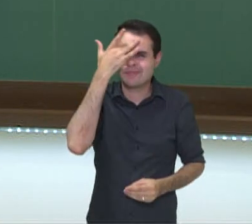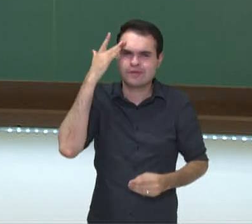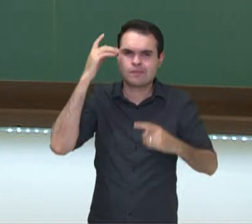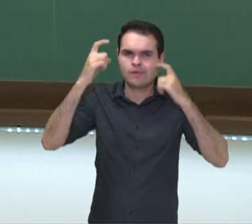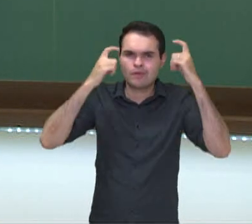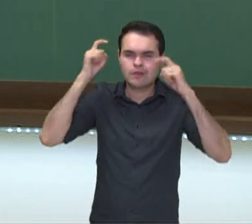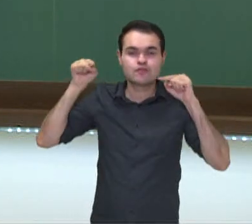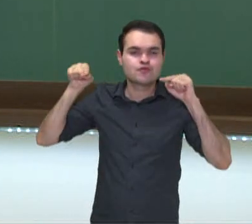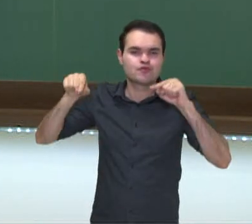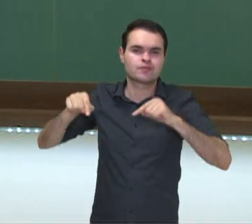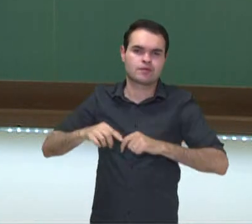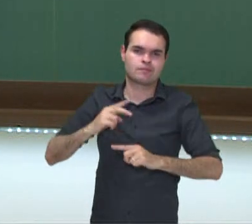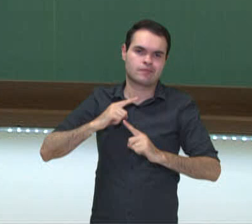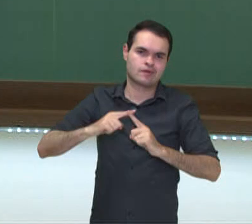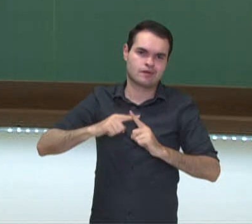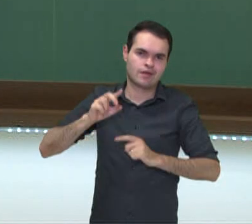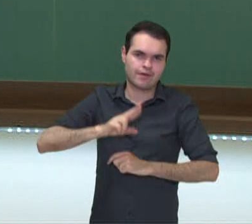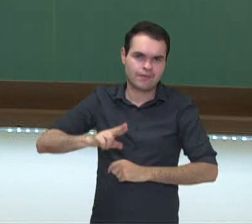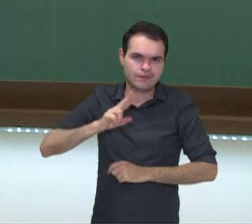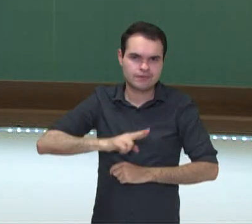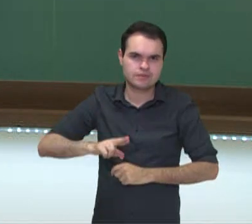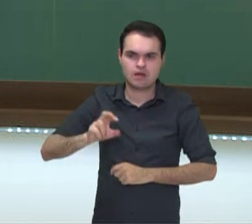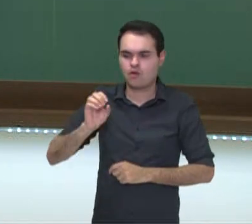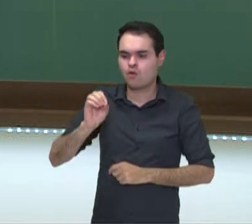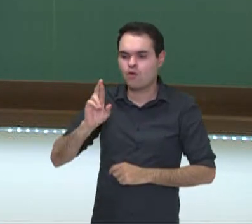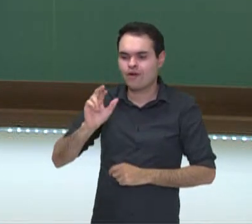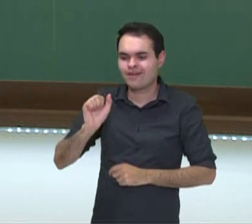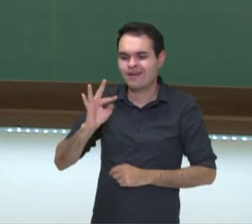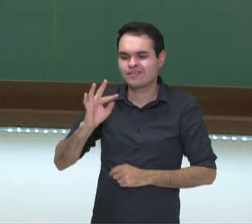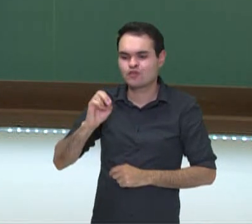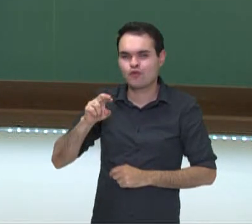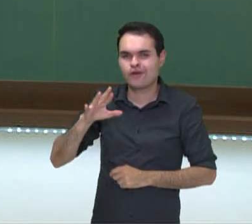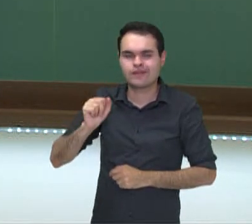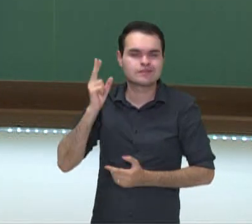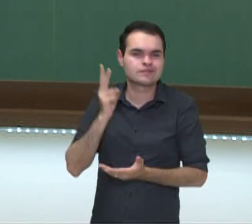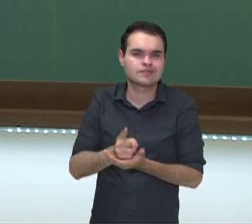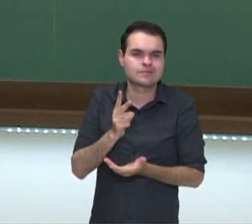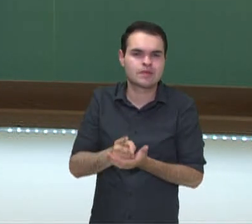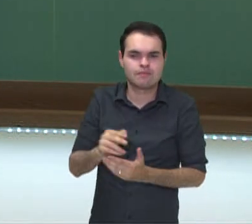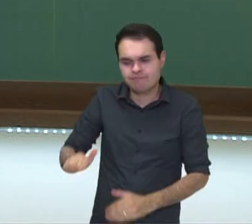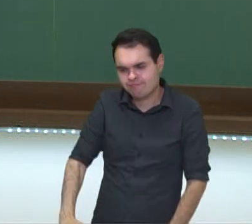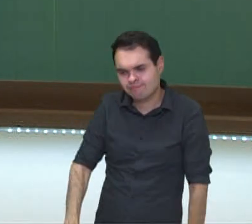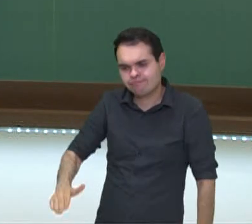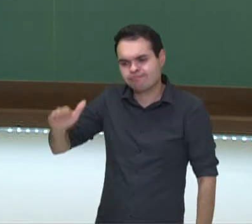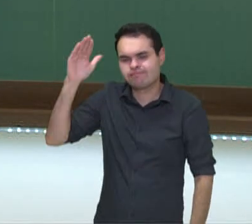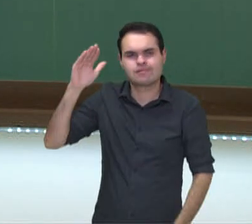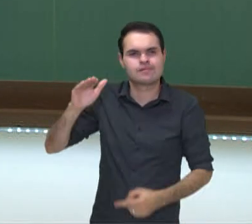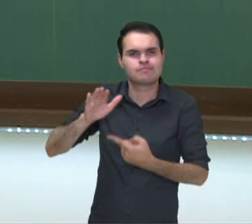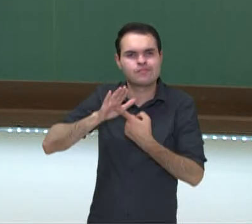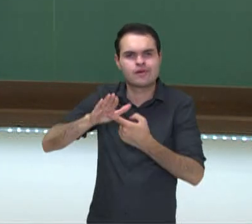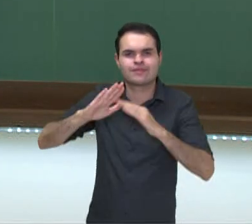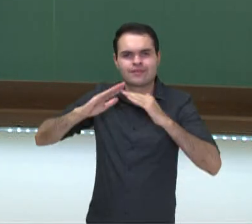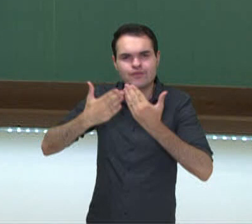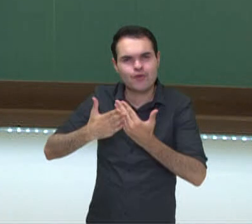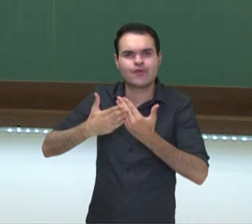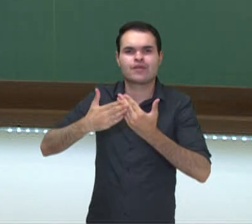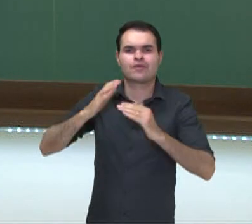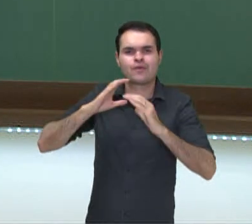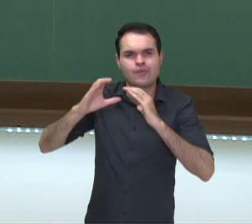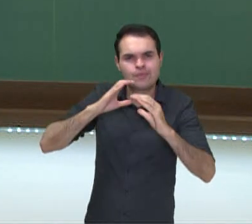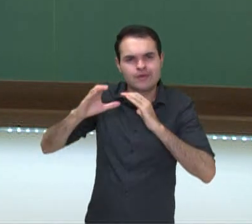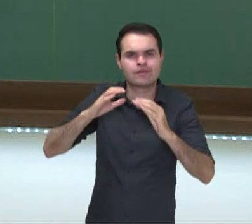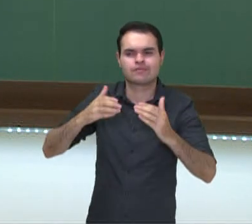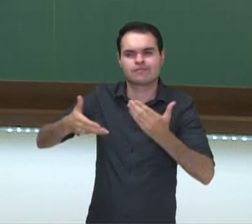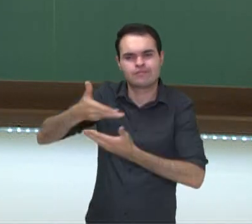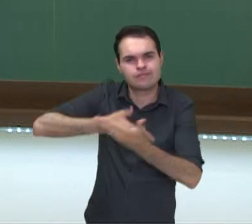nós utilizamos a oratória o tempo inteiro, desde pequenos apresentando trabalhos na escola, nos